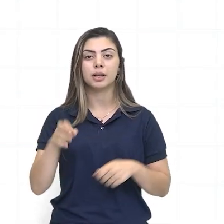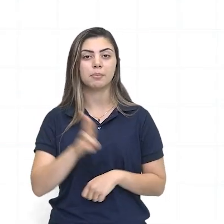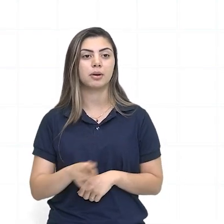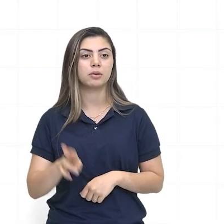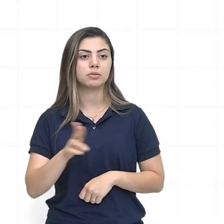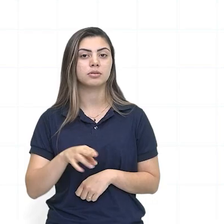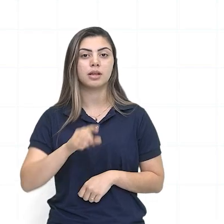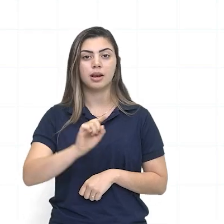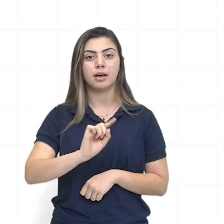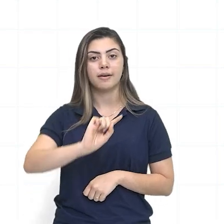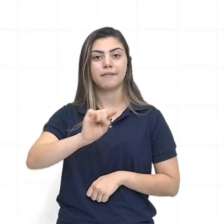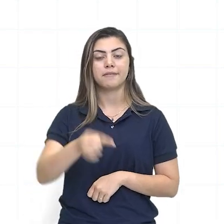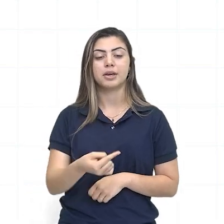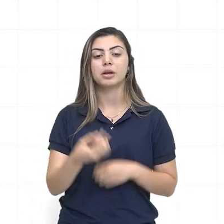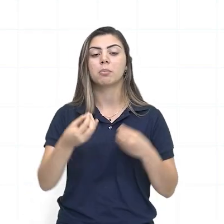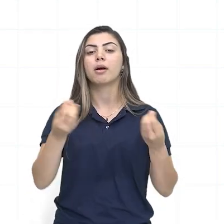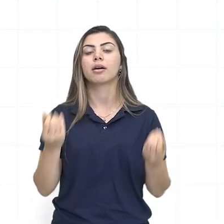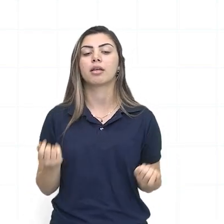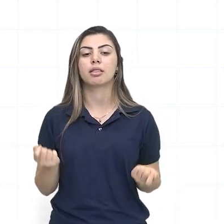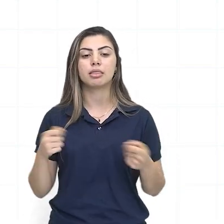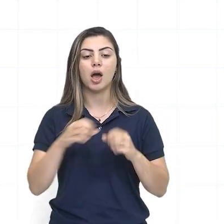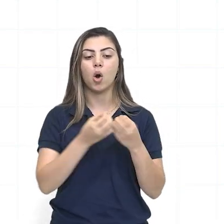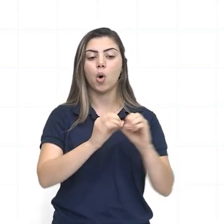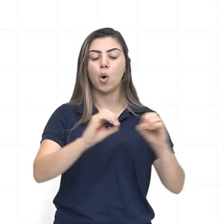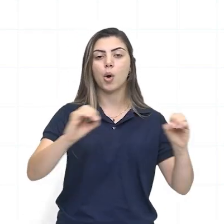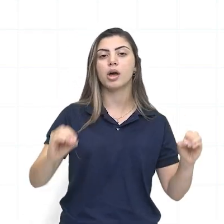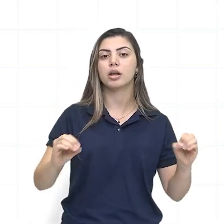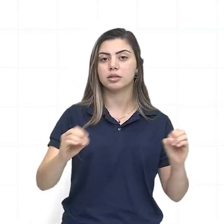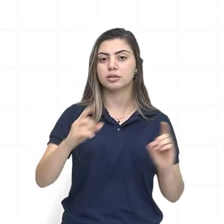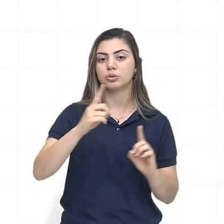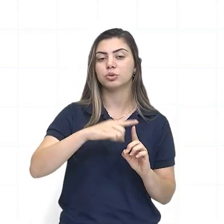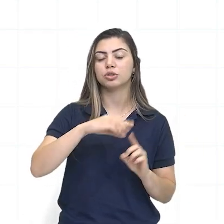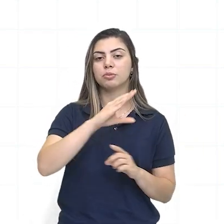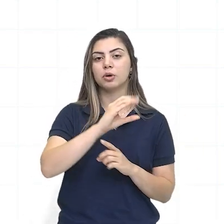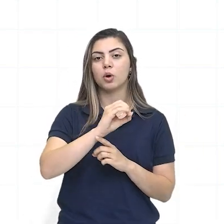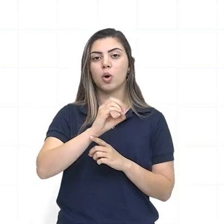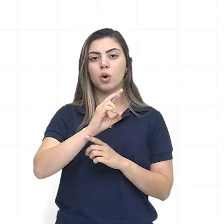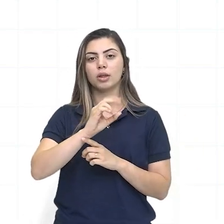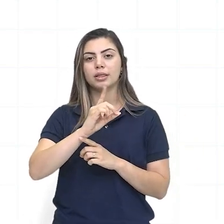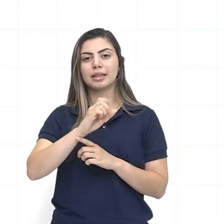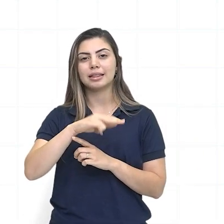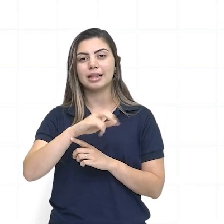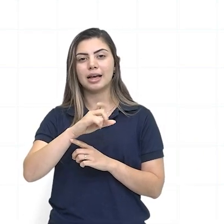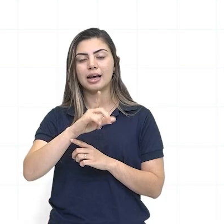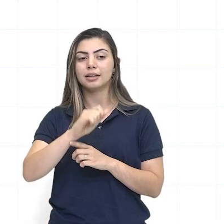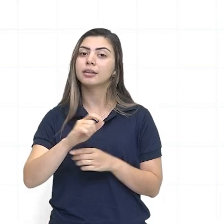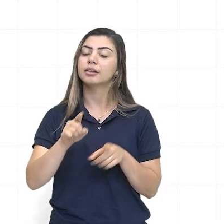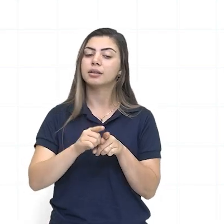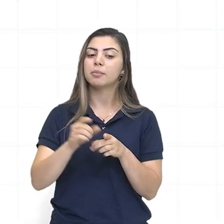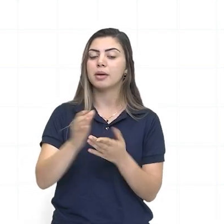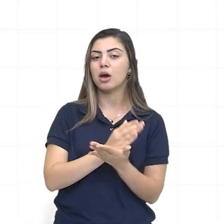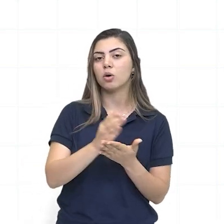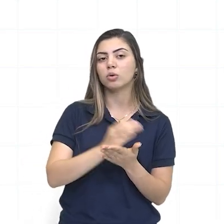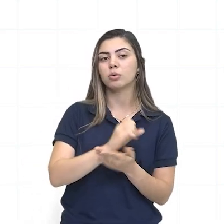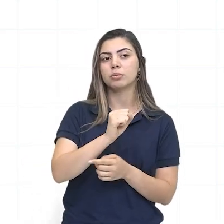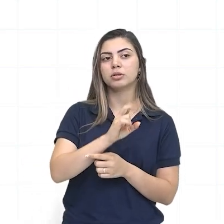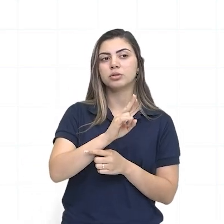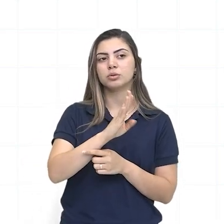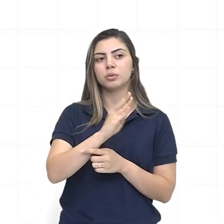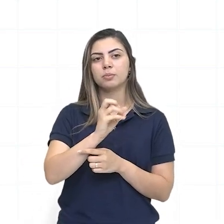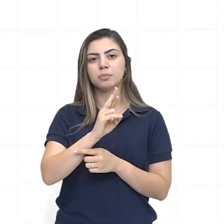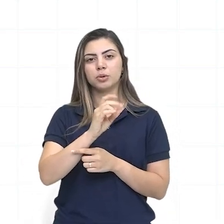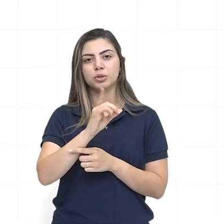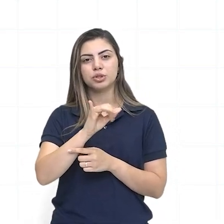para separar algumas orações coordenadas e algumas subordinadas. Nos nossos exemplos aqui, nós temos orações